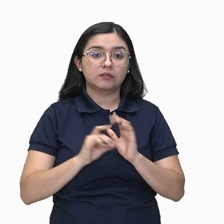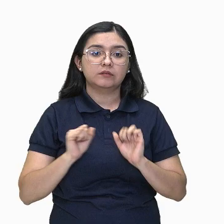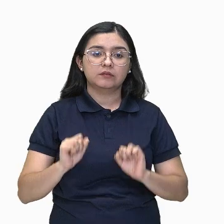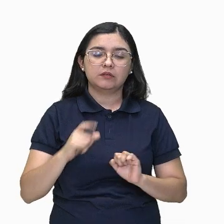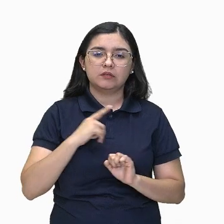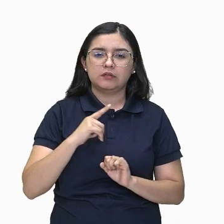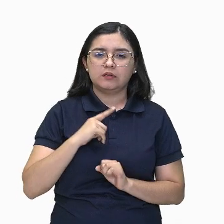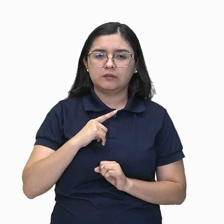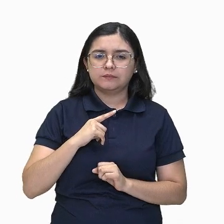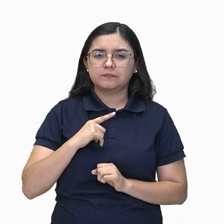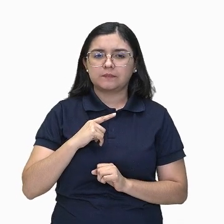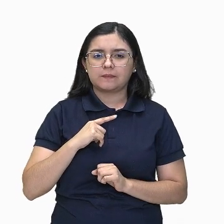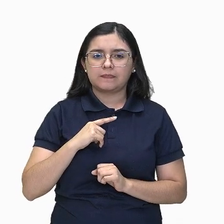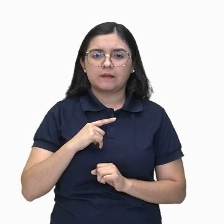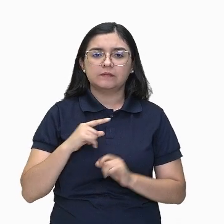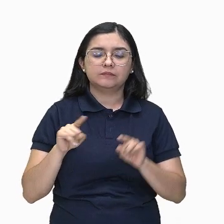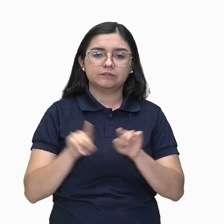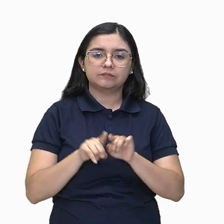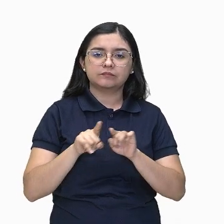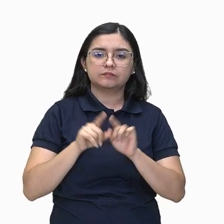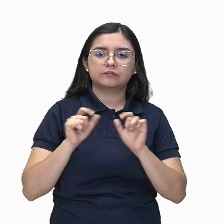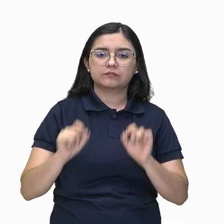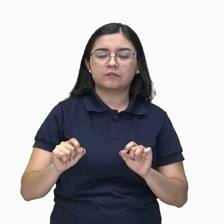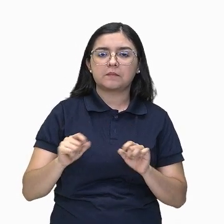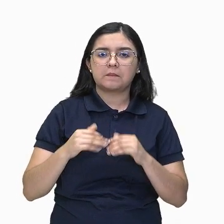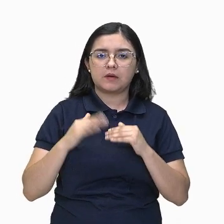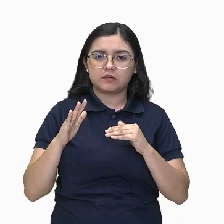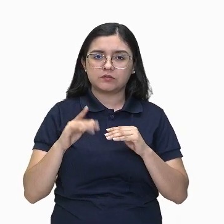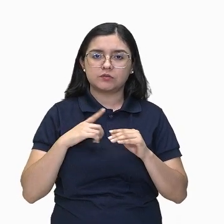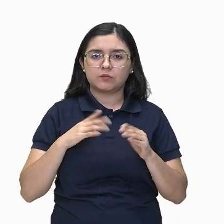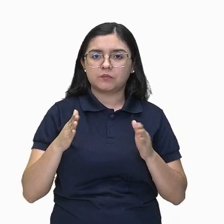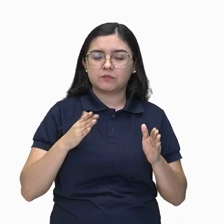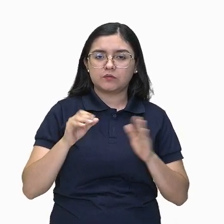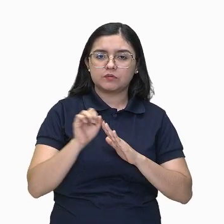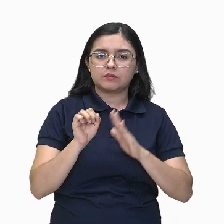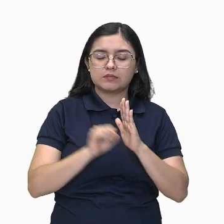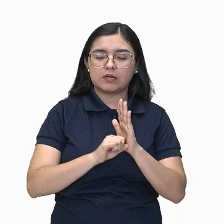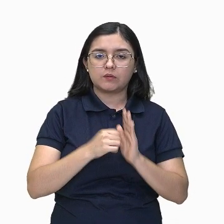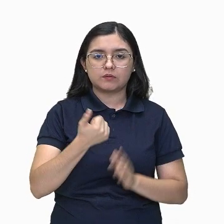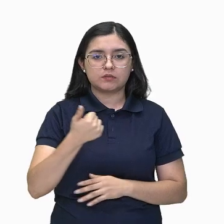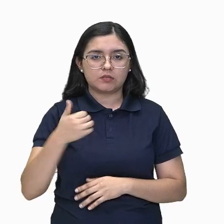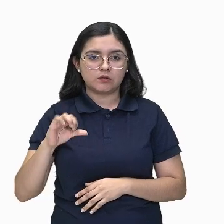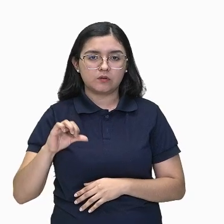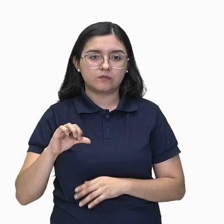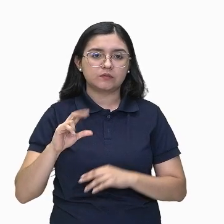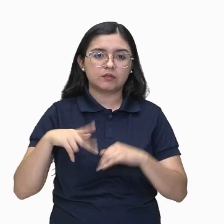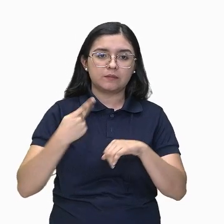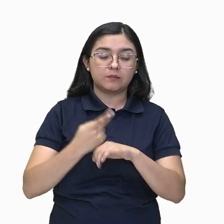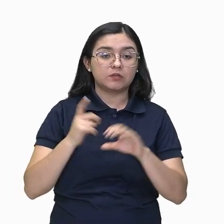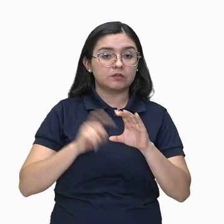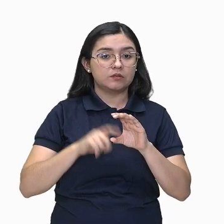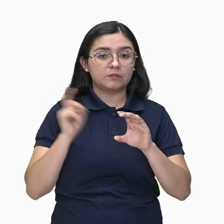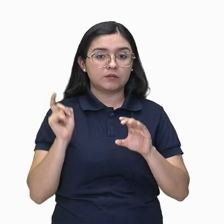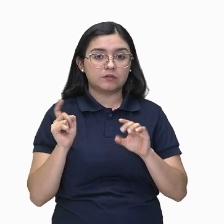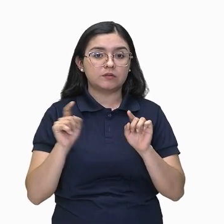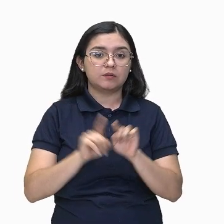entender que tinha maior efervescência, mas na verdade durante todo o século XIX, depois da independência, depois